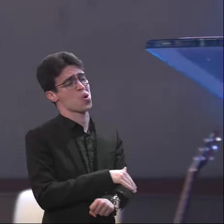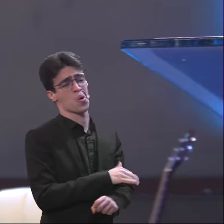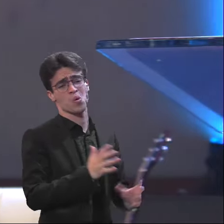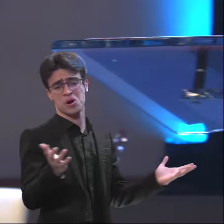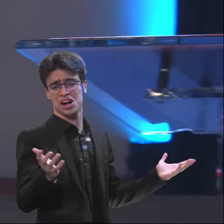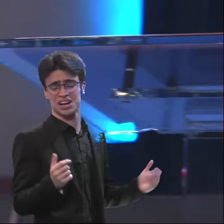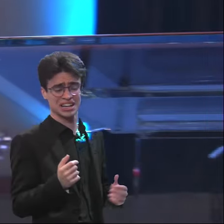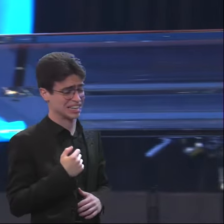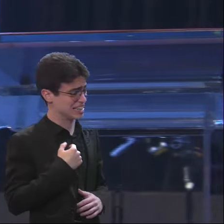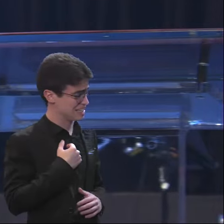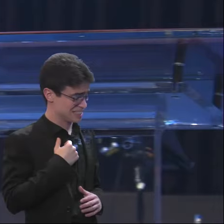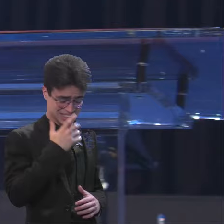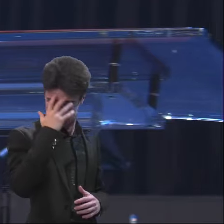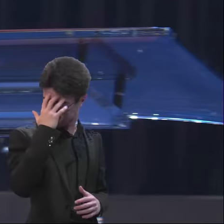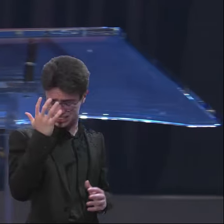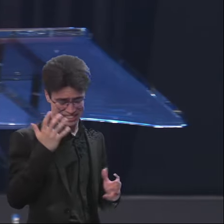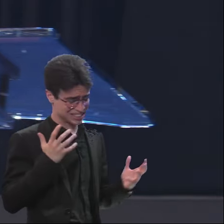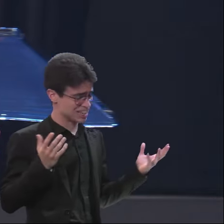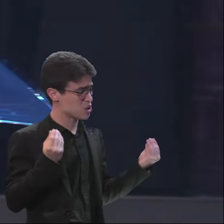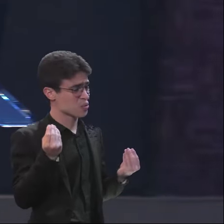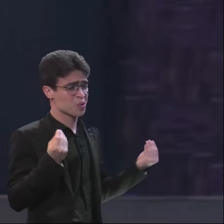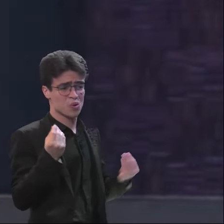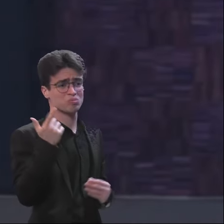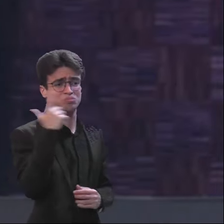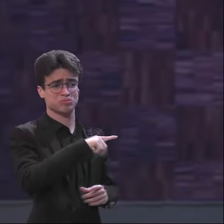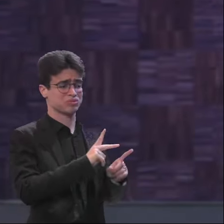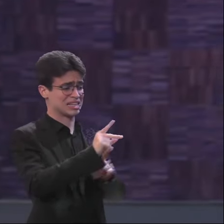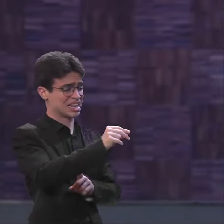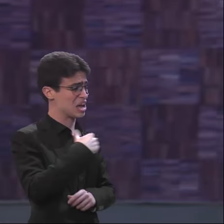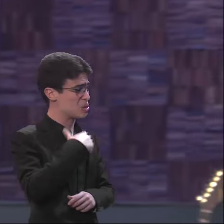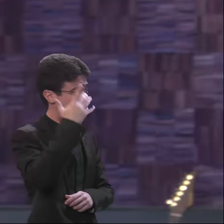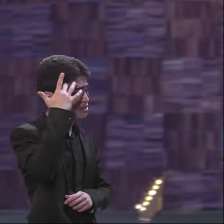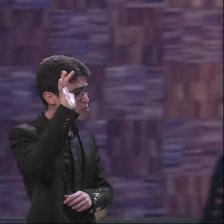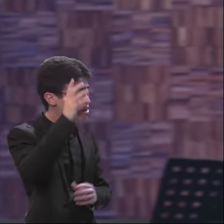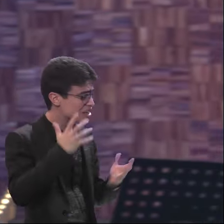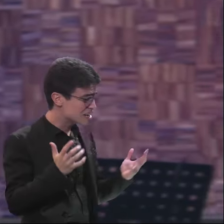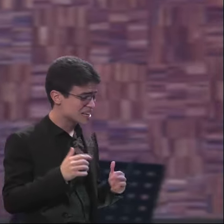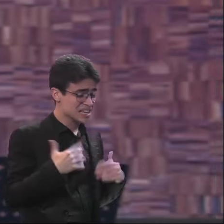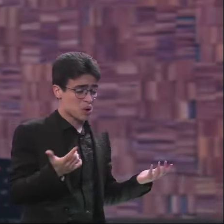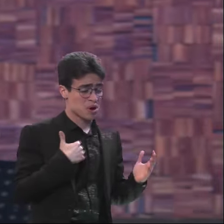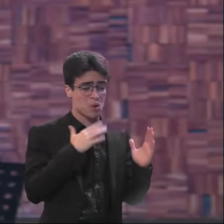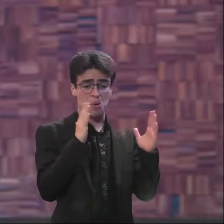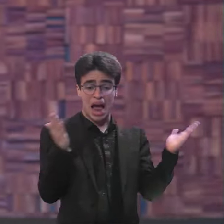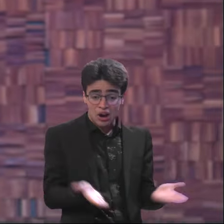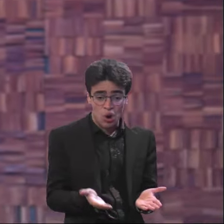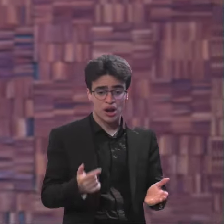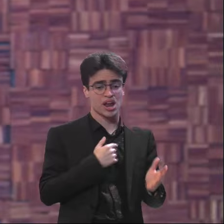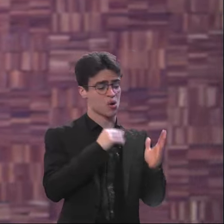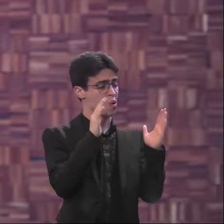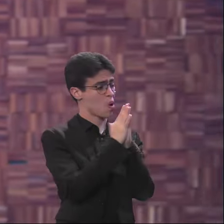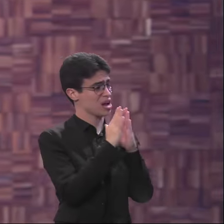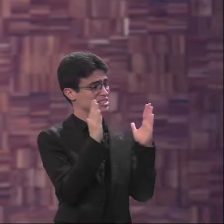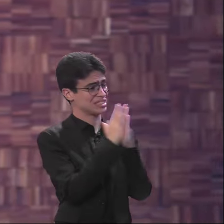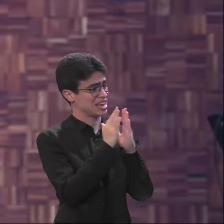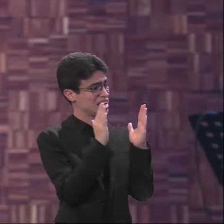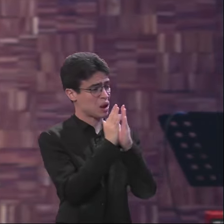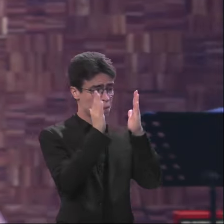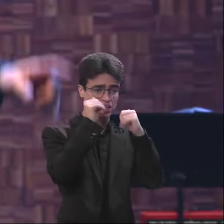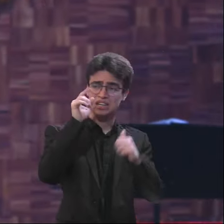não sabia como sair dessa situação. E eu fiz uma oração agora.